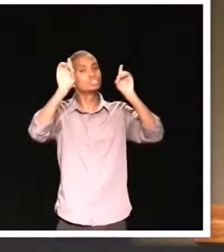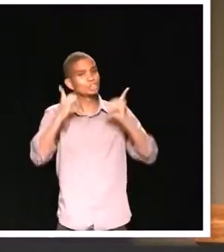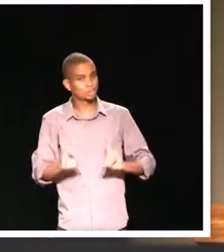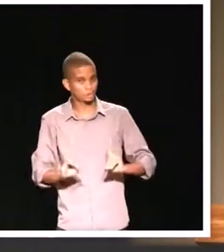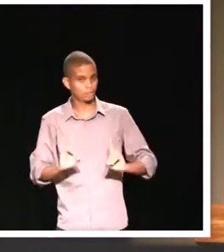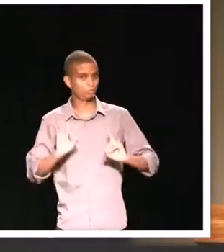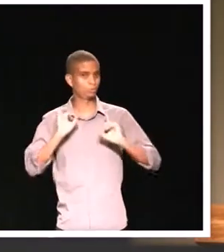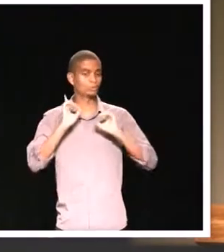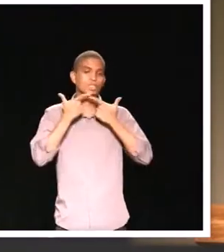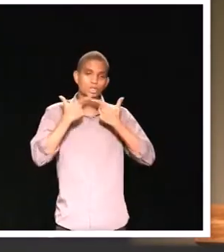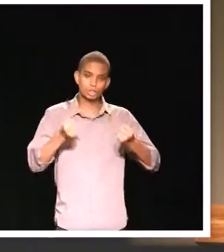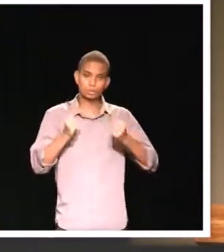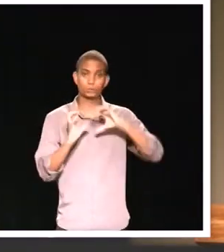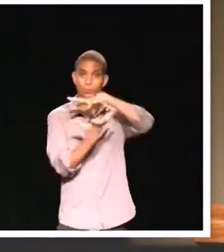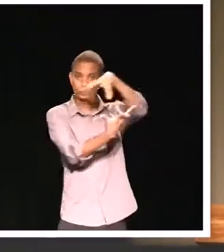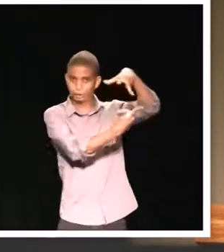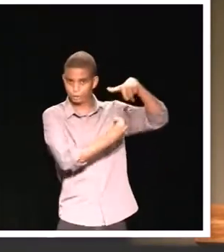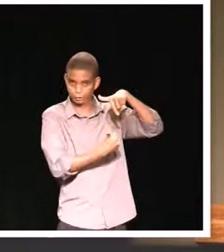linguísticos.